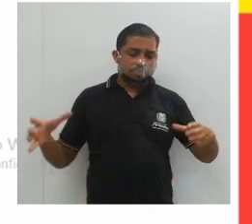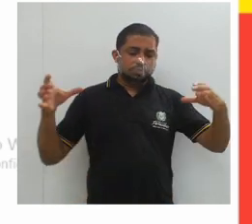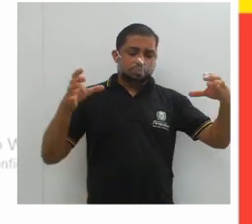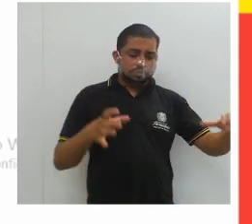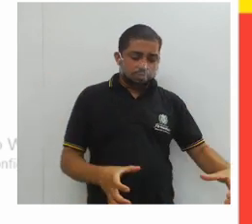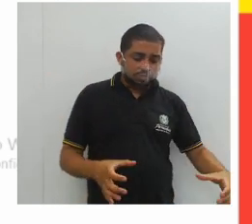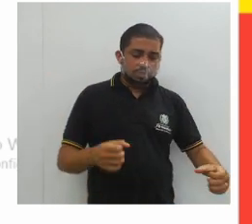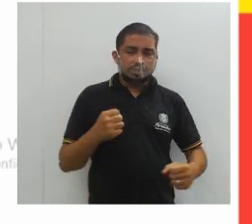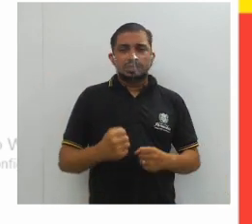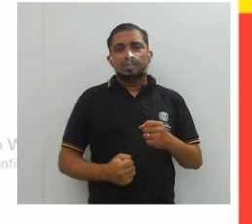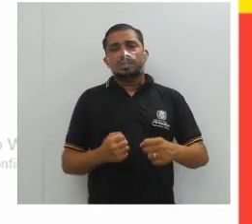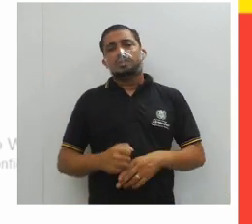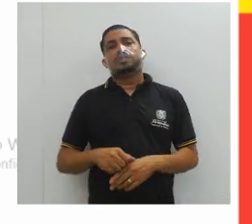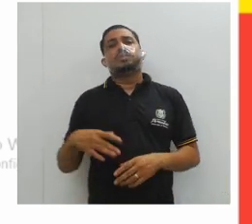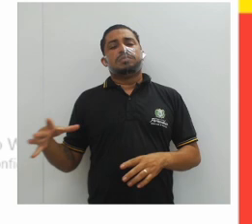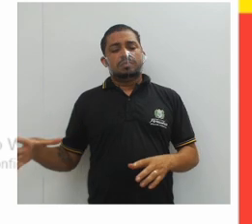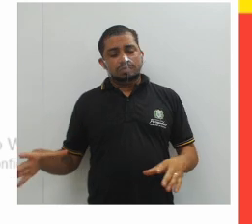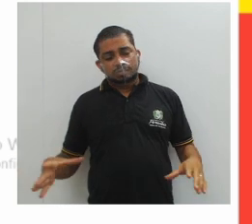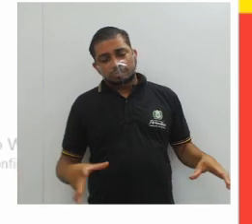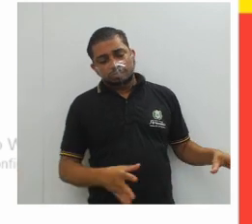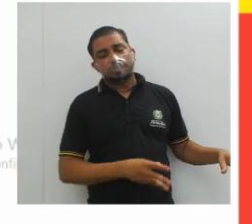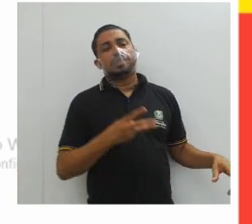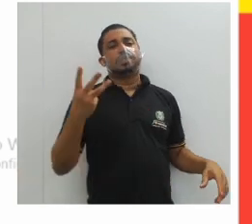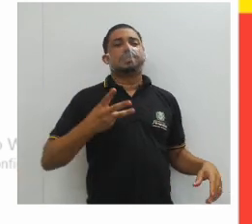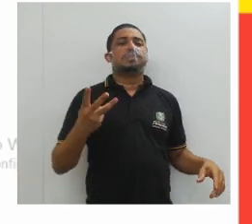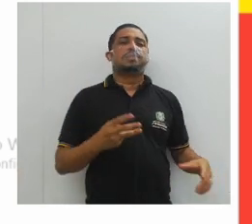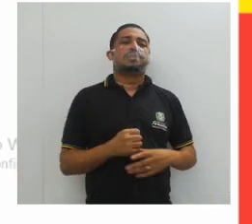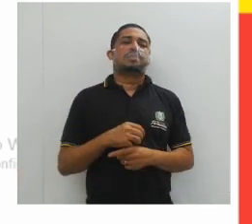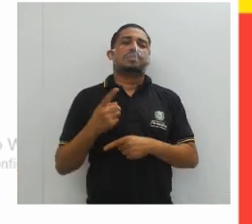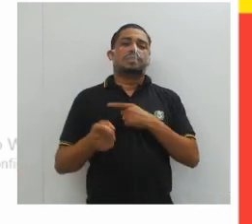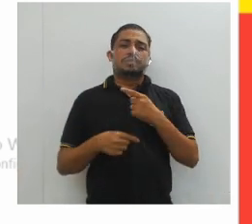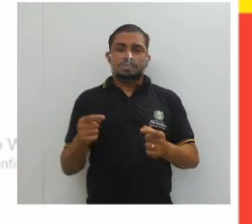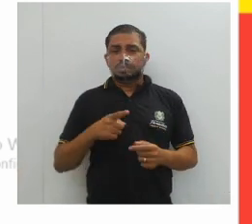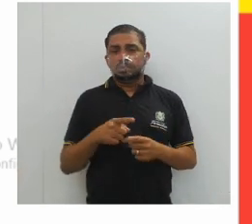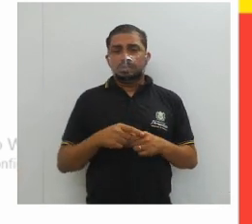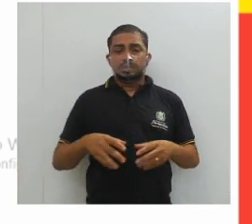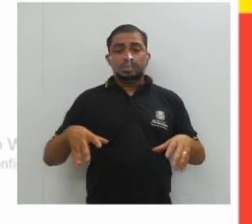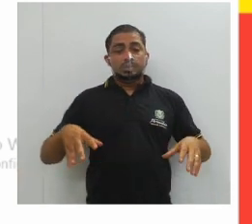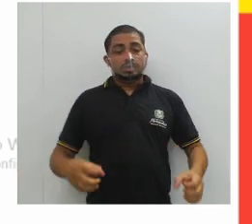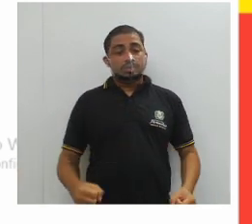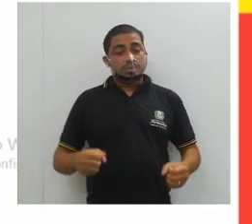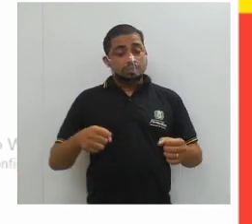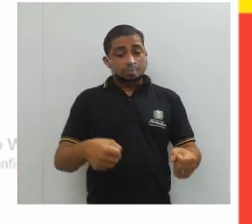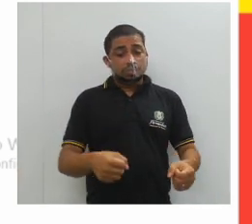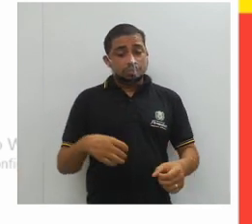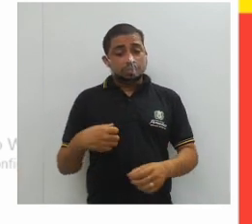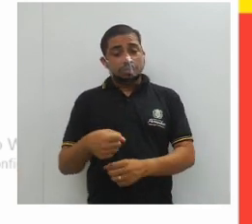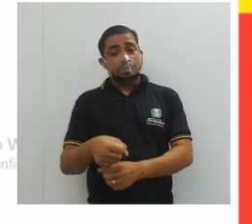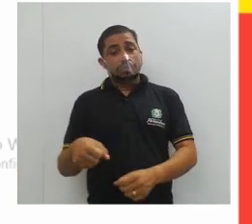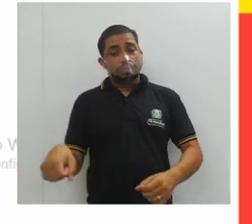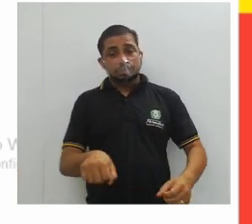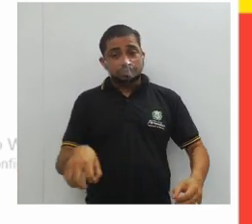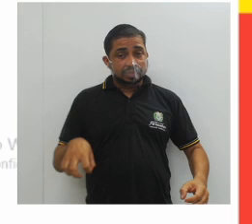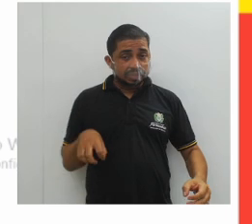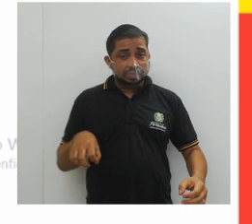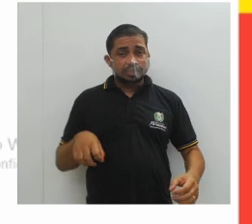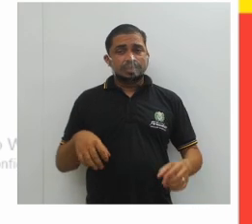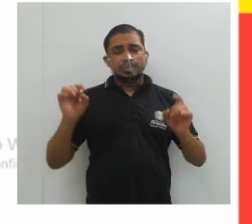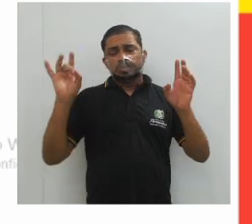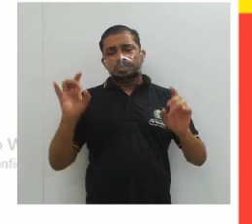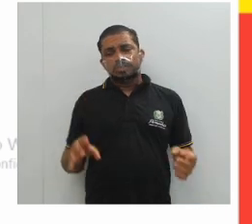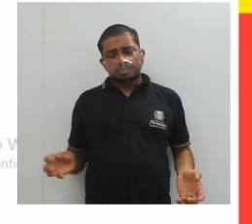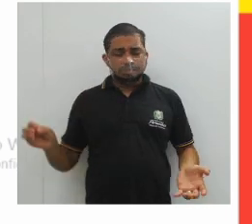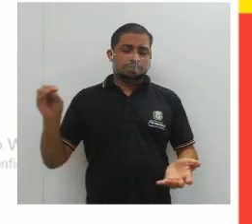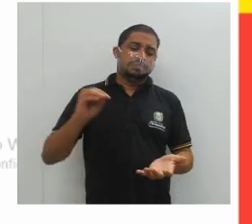motor do carro. E ele segue para a terceira estação e lá é a suspensão e caixa de marcha. Os especialistas colocam